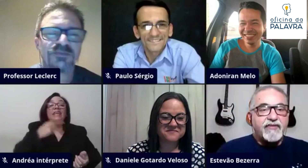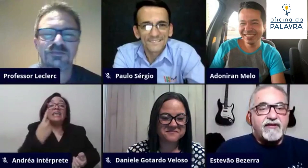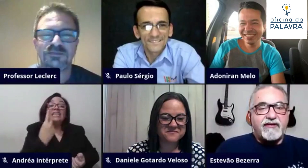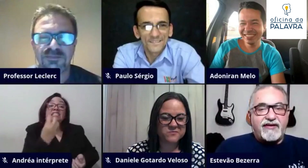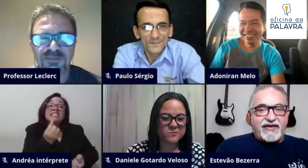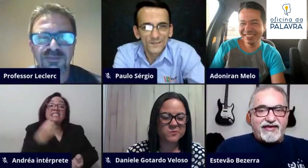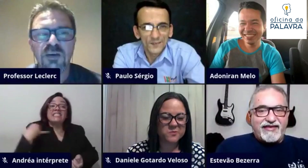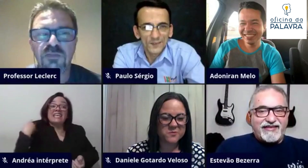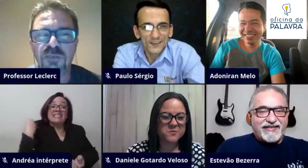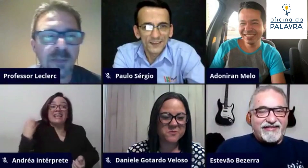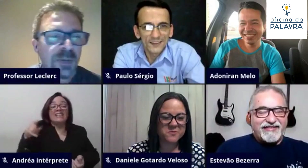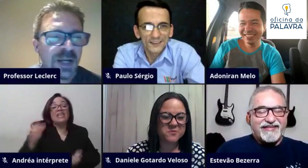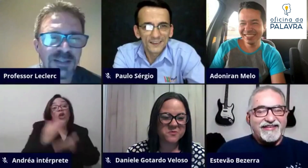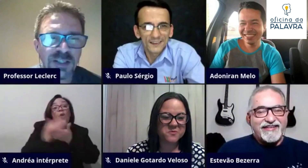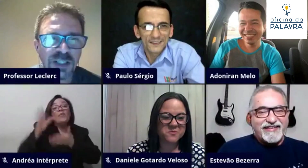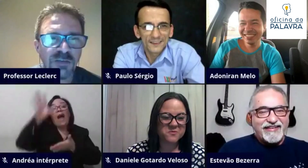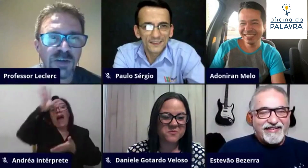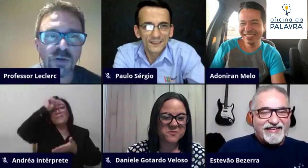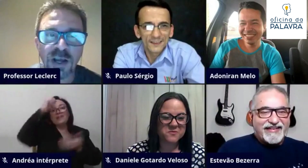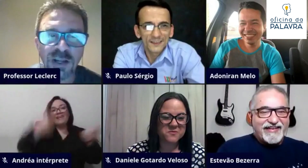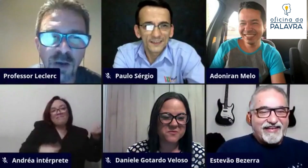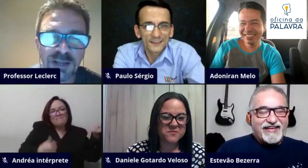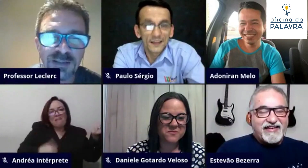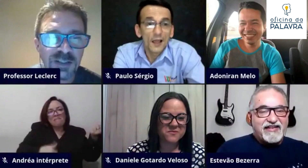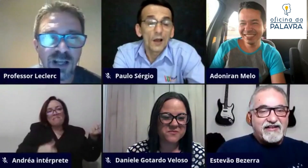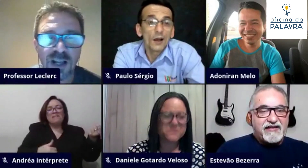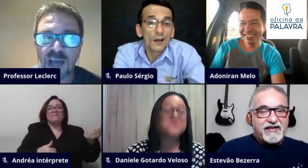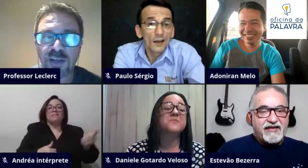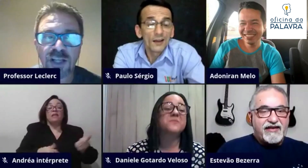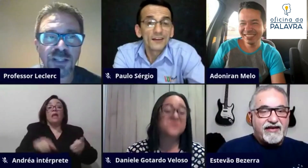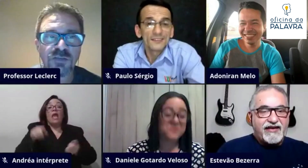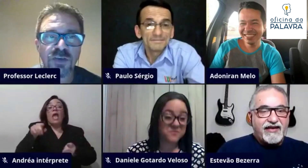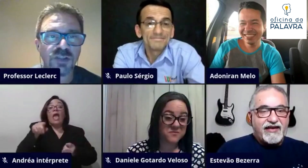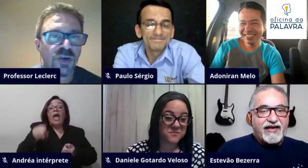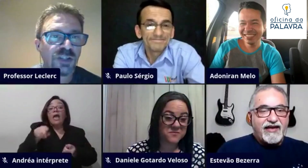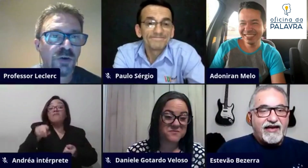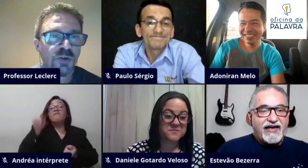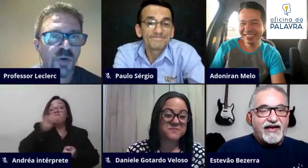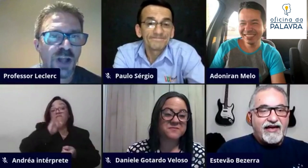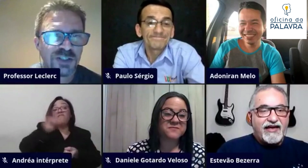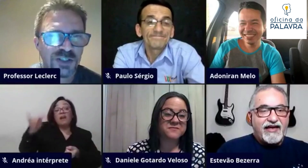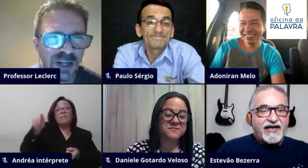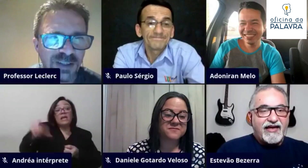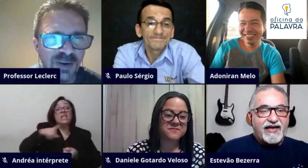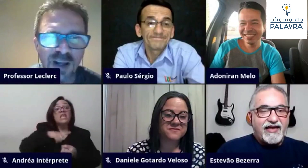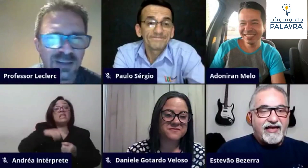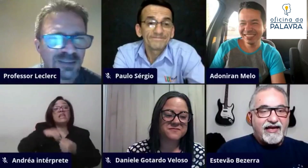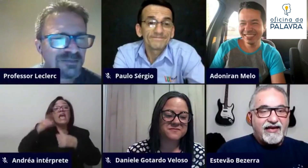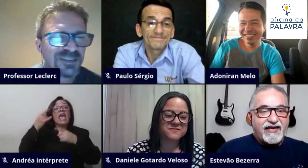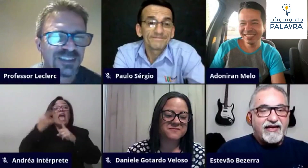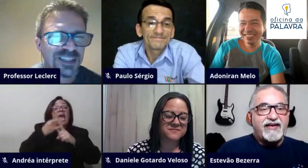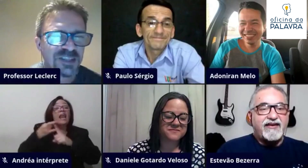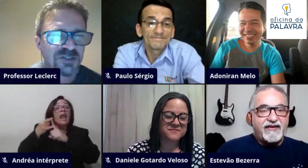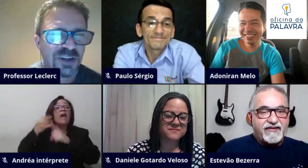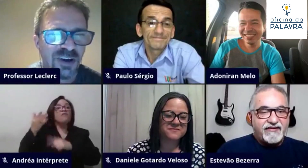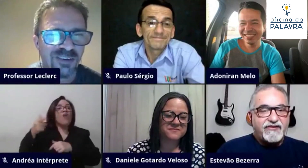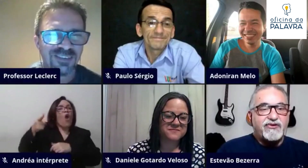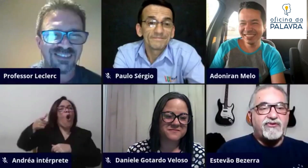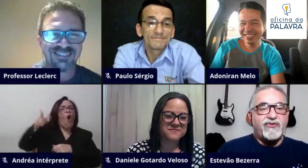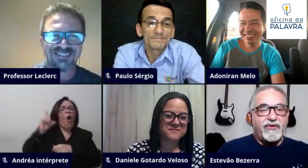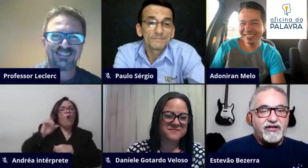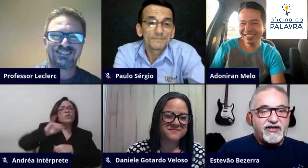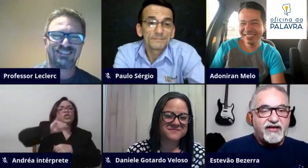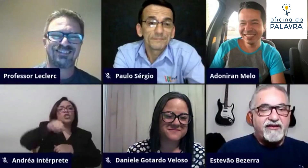assim. Fala para ele se inscrever no canal e assistir a live que a gente fez ontem com o João Alexandre. Olha,